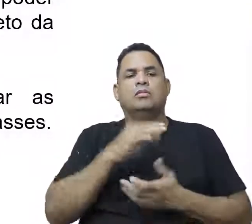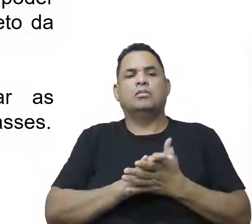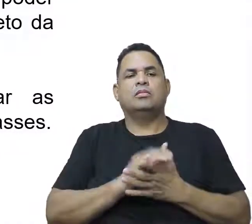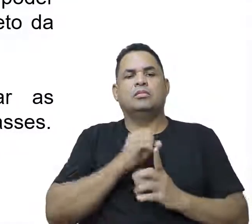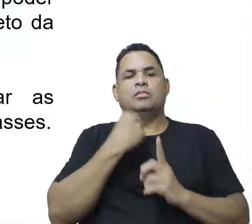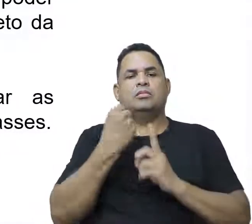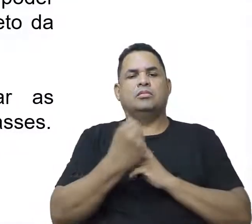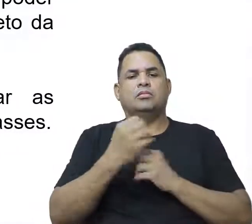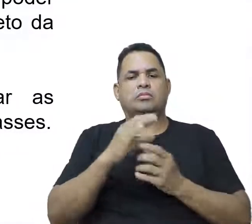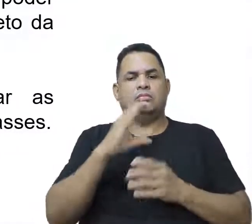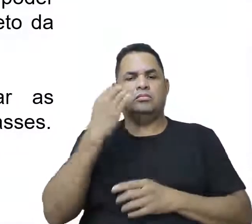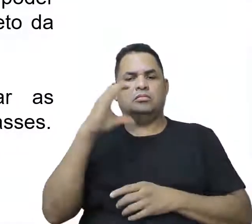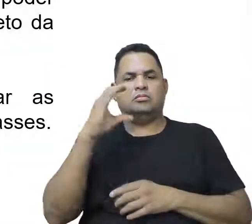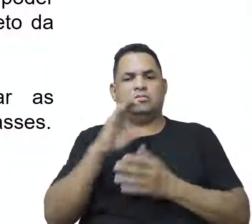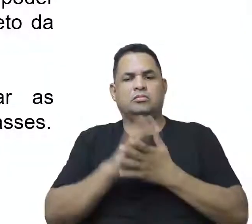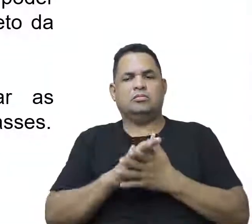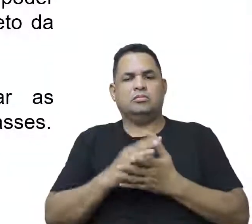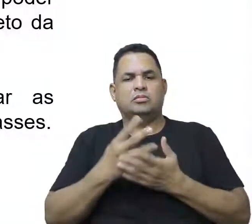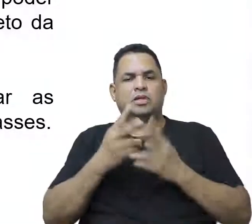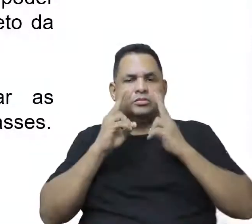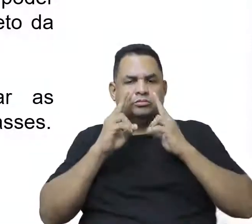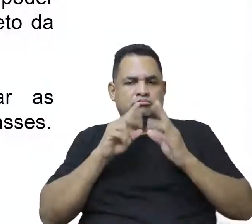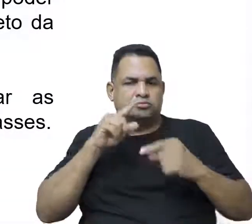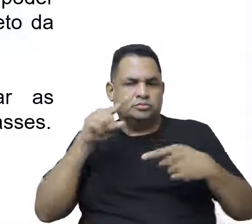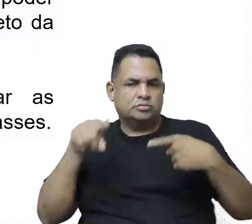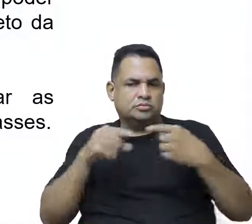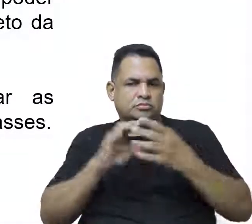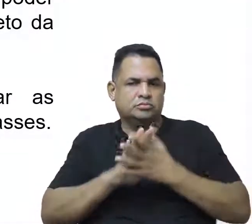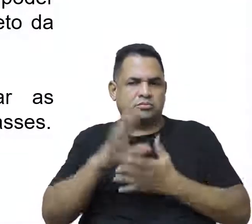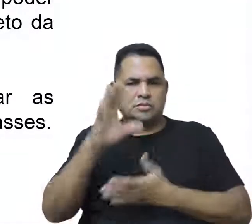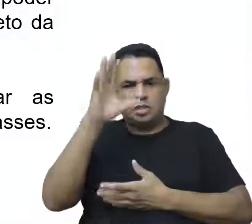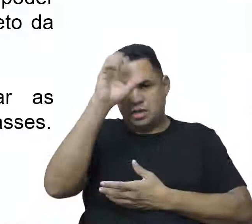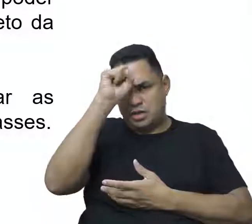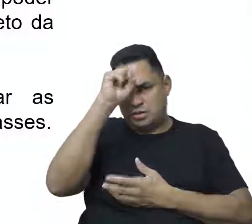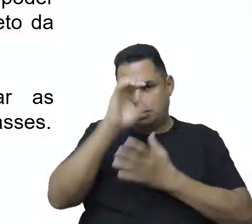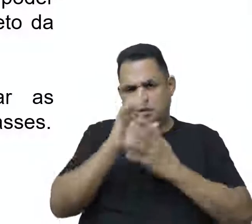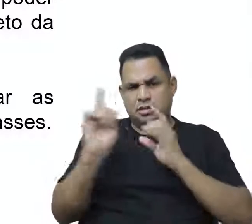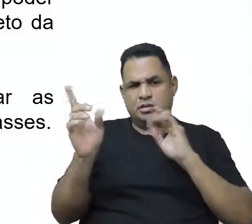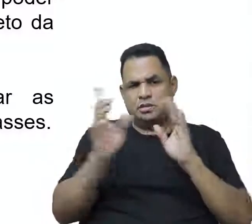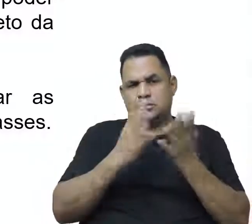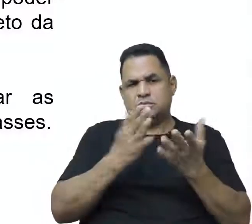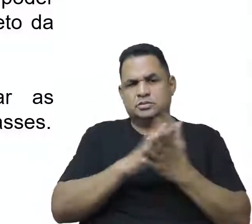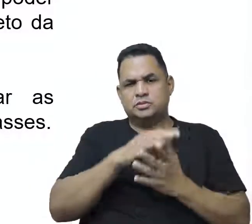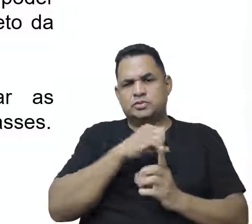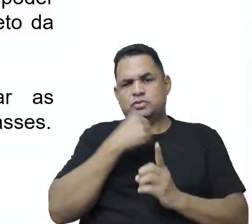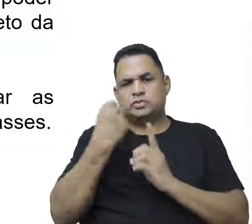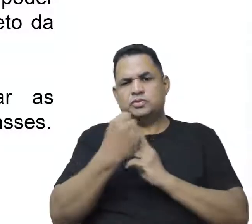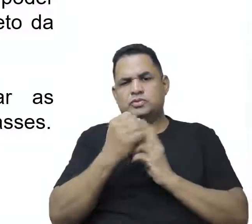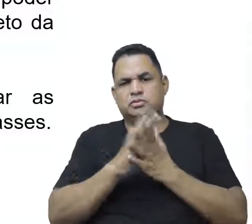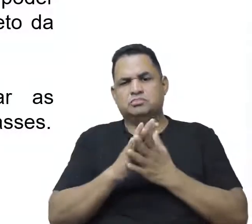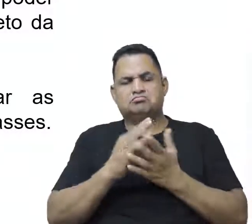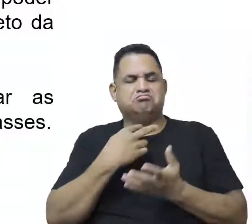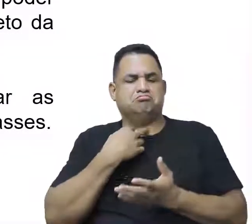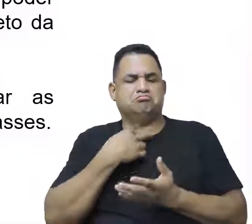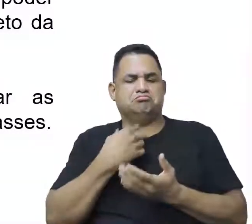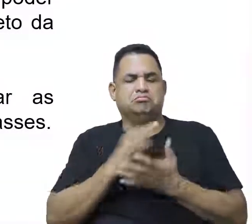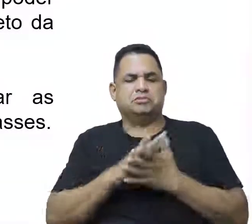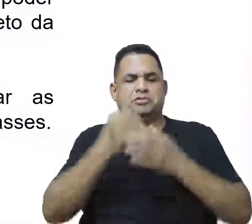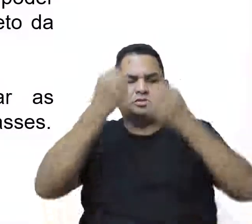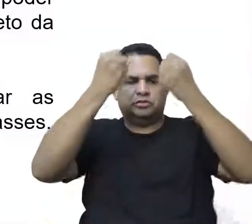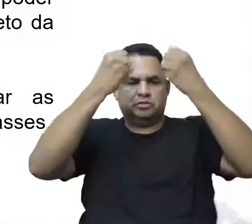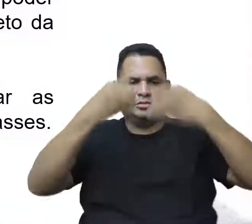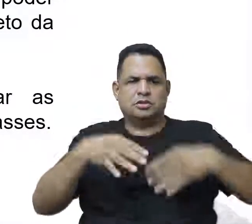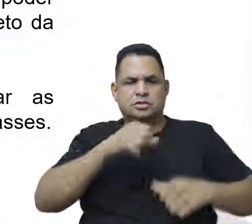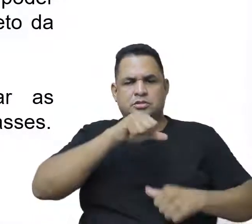uma ciência que visa apreender cada sociedade em um dado momento, sem poder explicar suas transformações, que são objetos